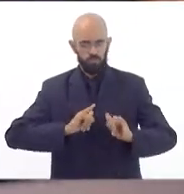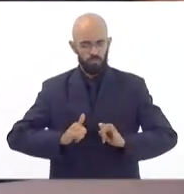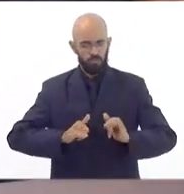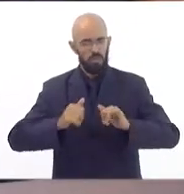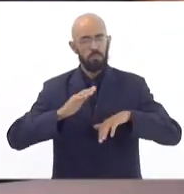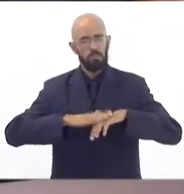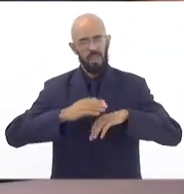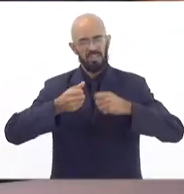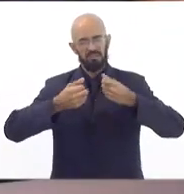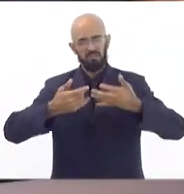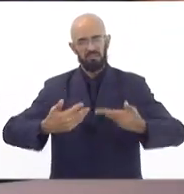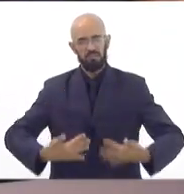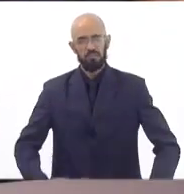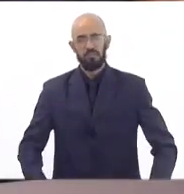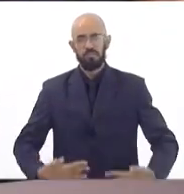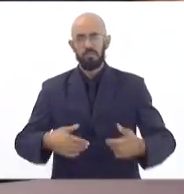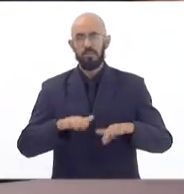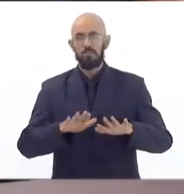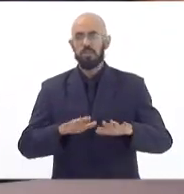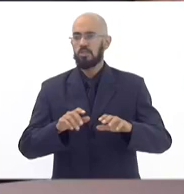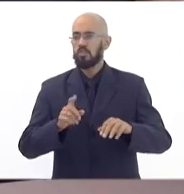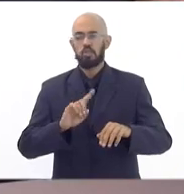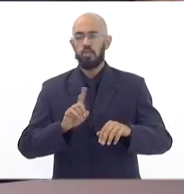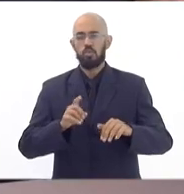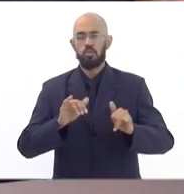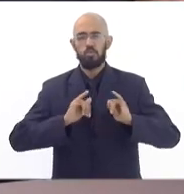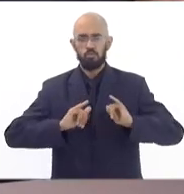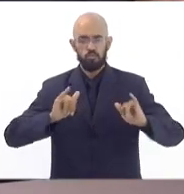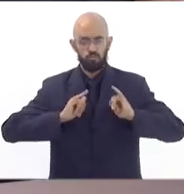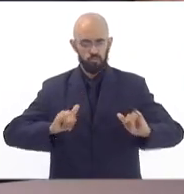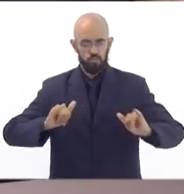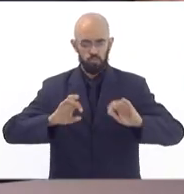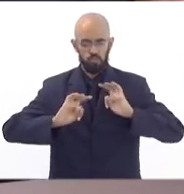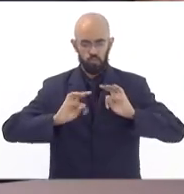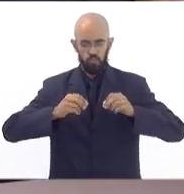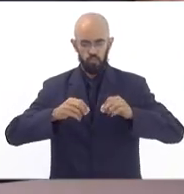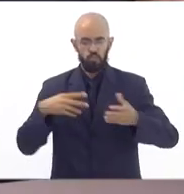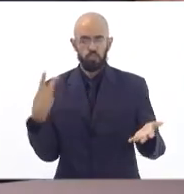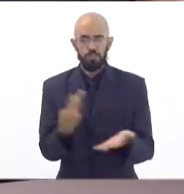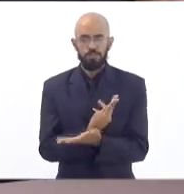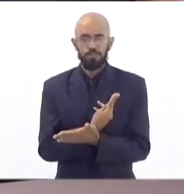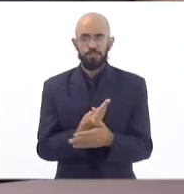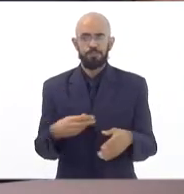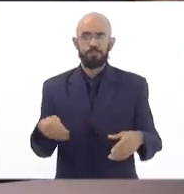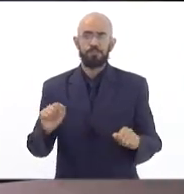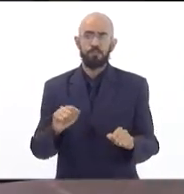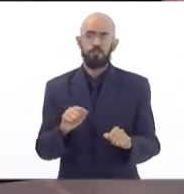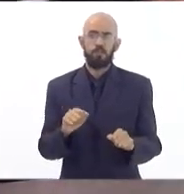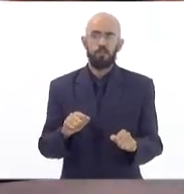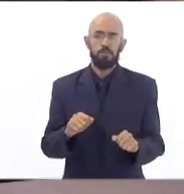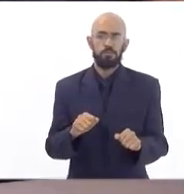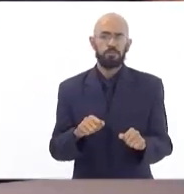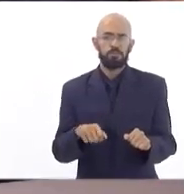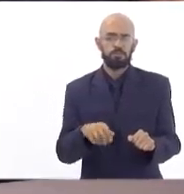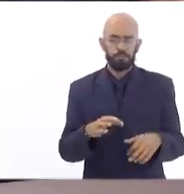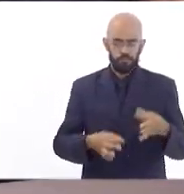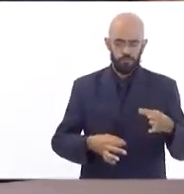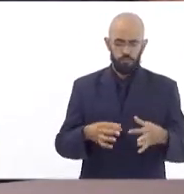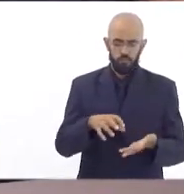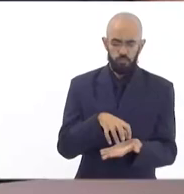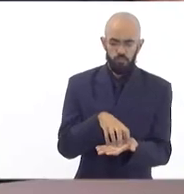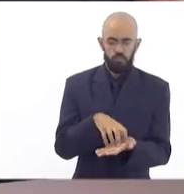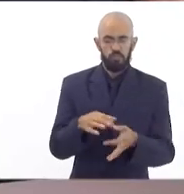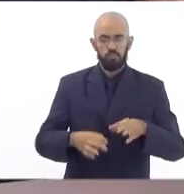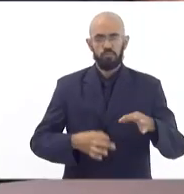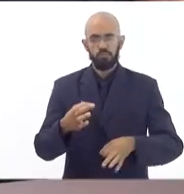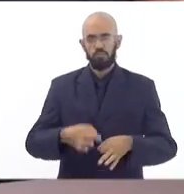questão importante é que o esqui também não faz a divulgação de todas as situações presentes né dentro do arcabouço jurídico nem